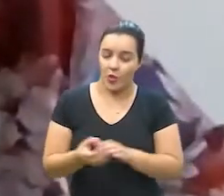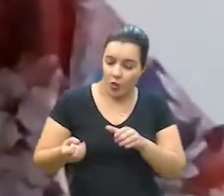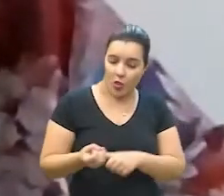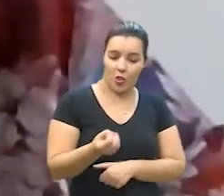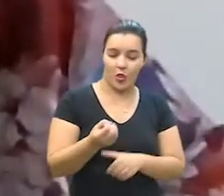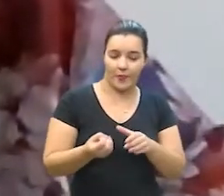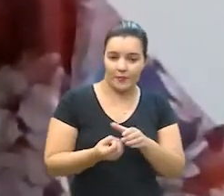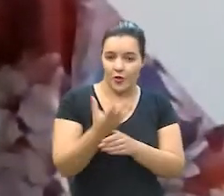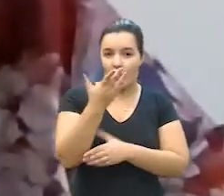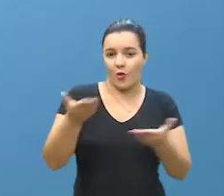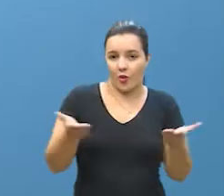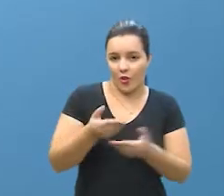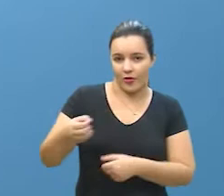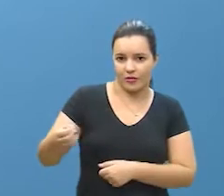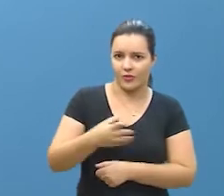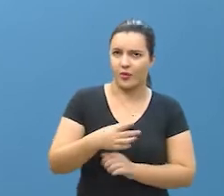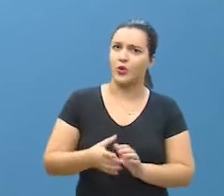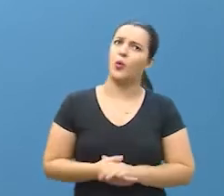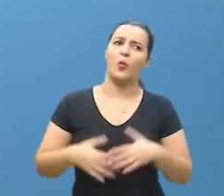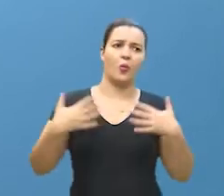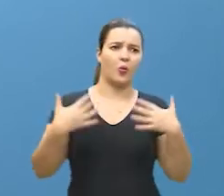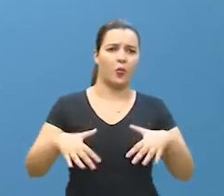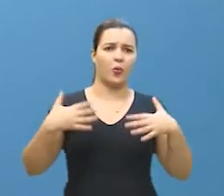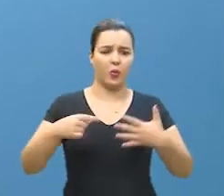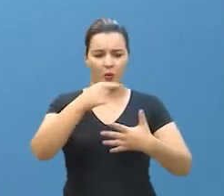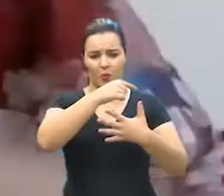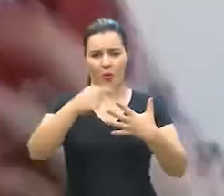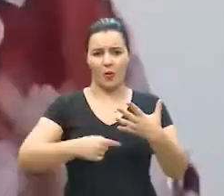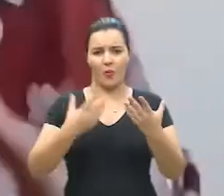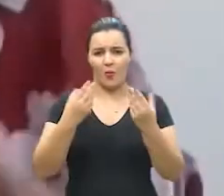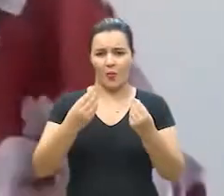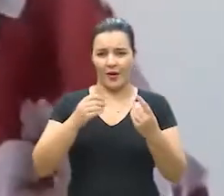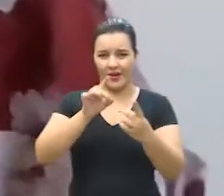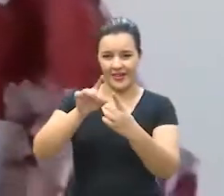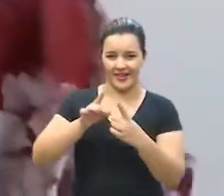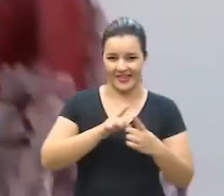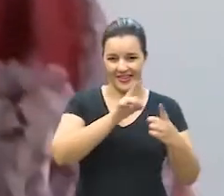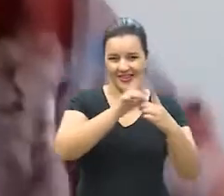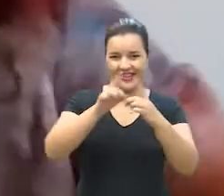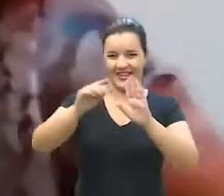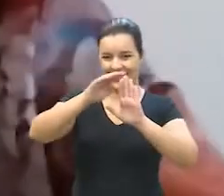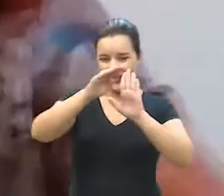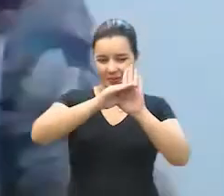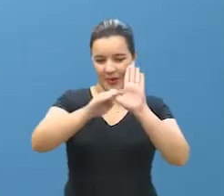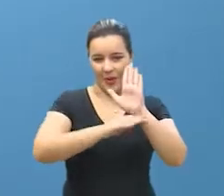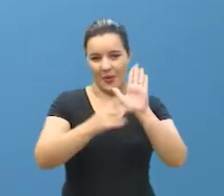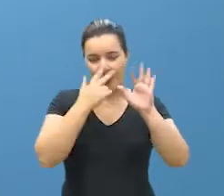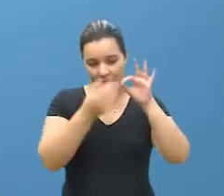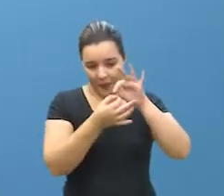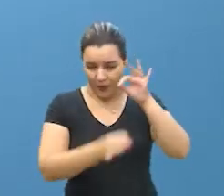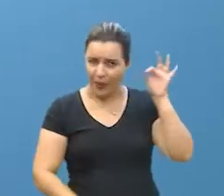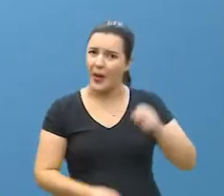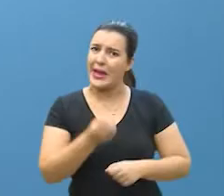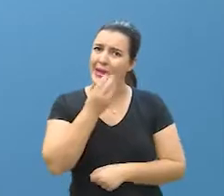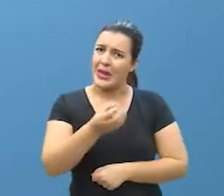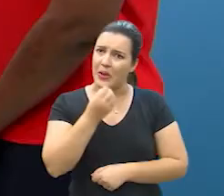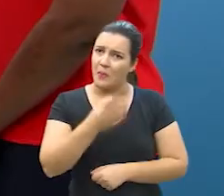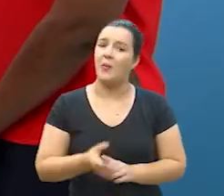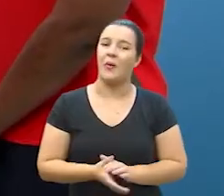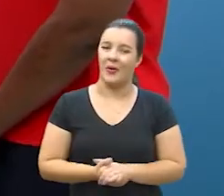Nós temos... São muitos os serviços, né, Edilamar? A lista é imensa, ainda bem, né?